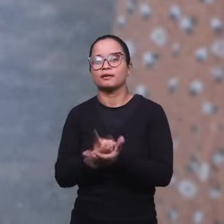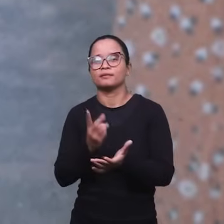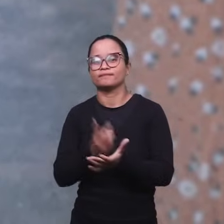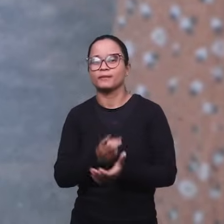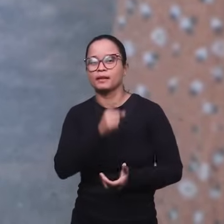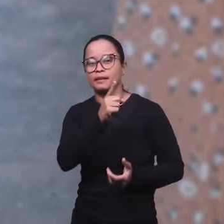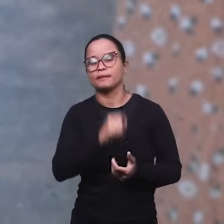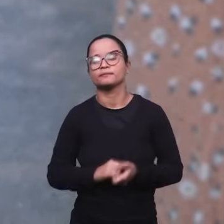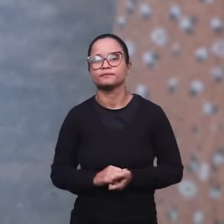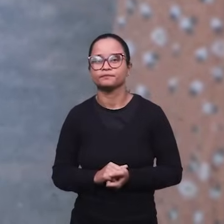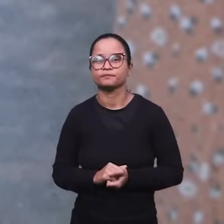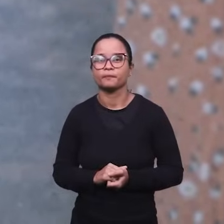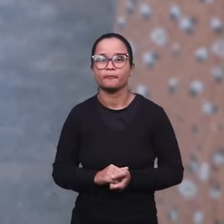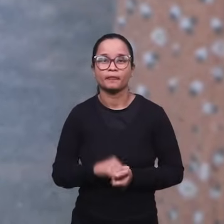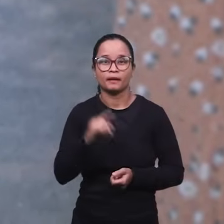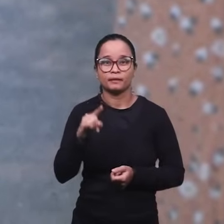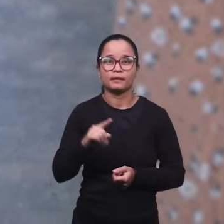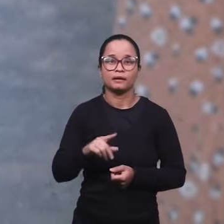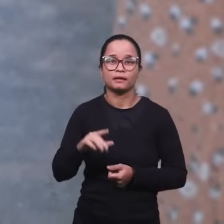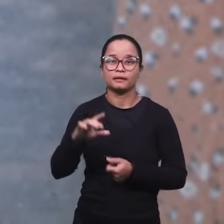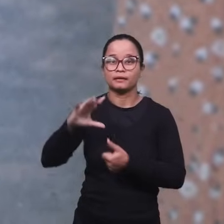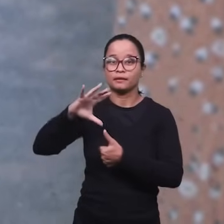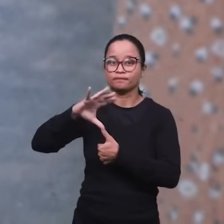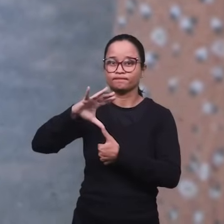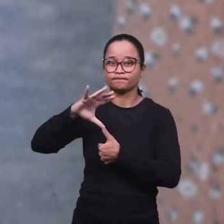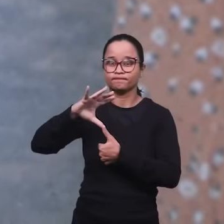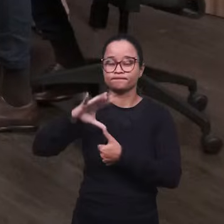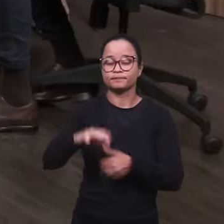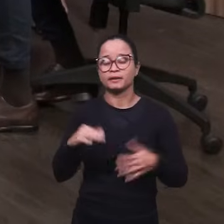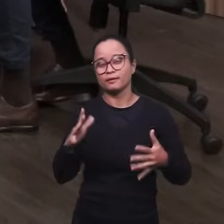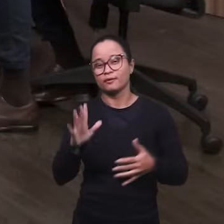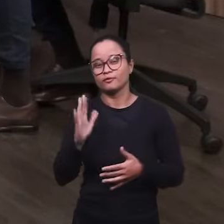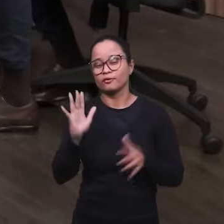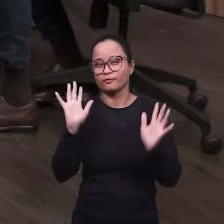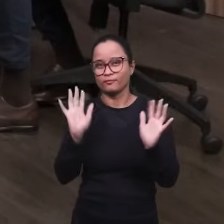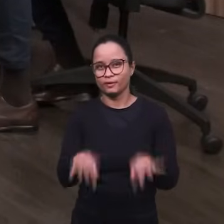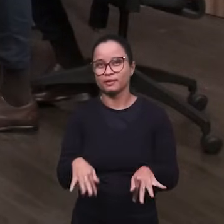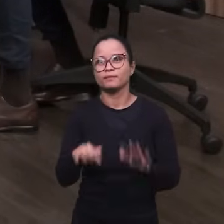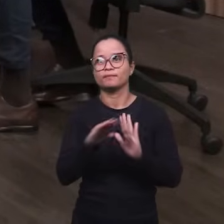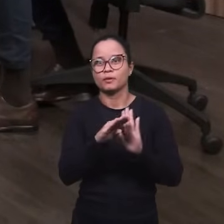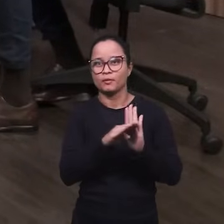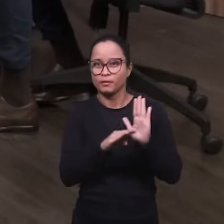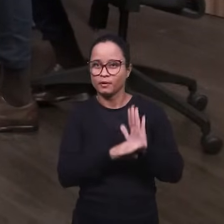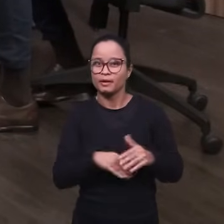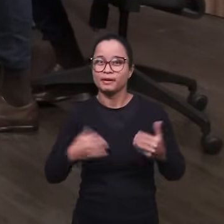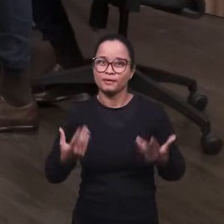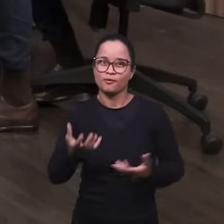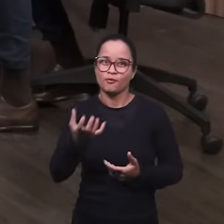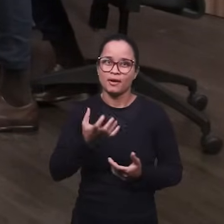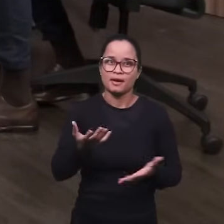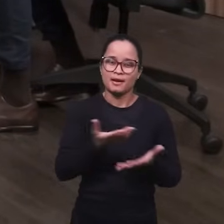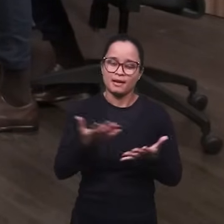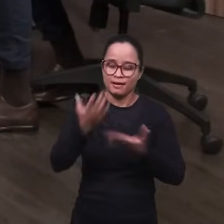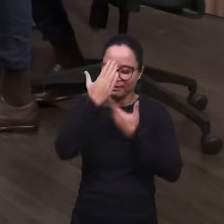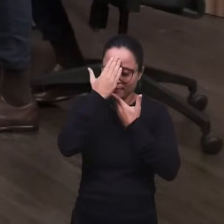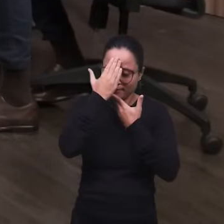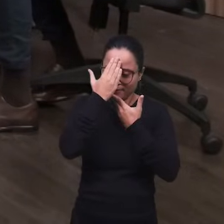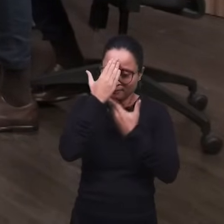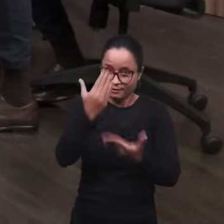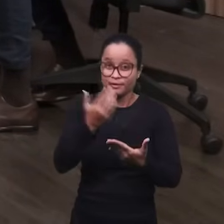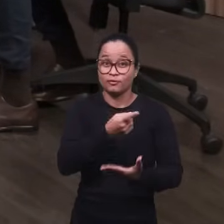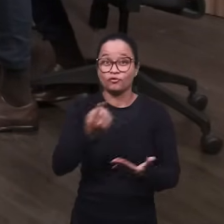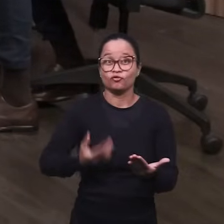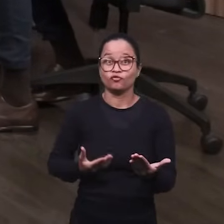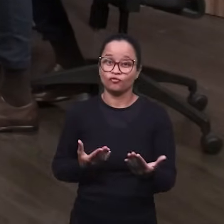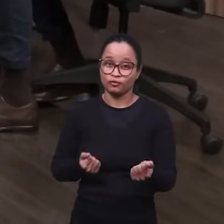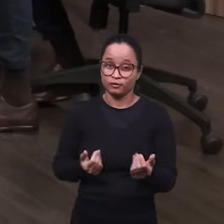Ela é correspondente nossa para a América do Norte. Bom, a gente está chegando ao final desse programa. Eu quero agradecer a